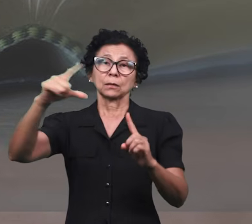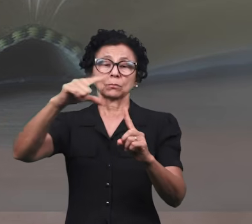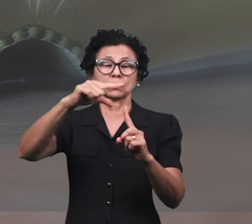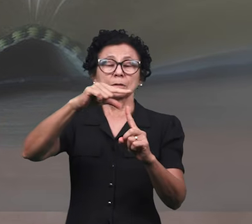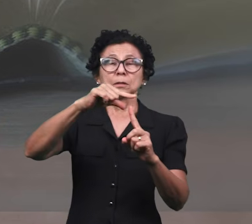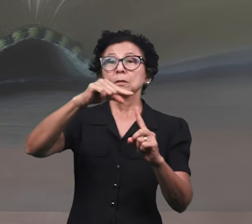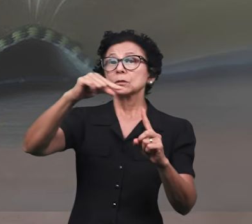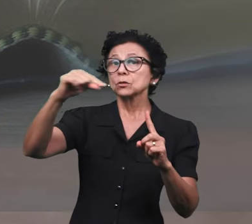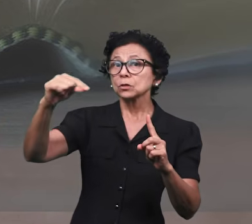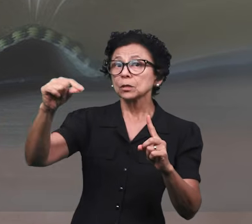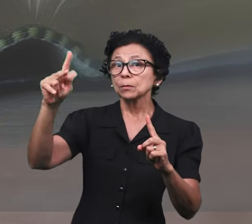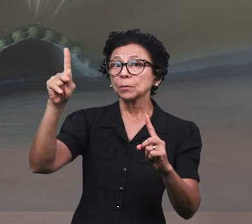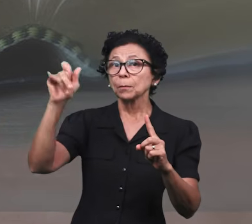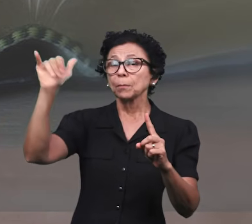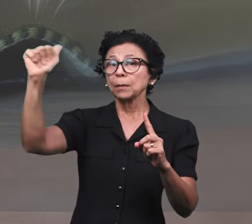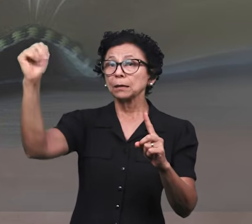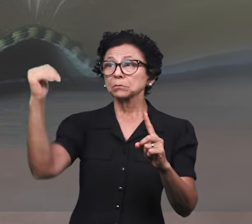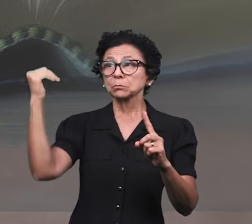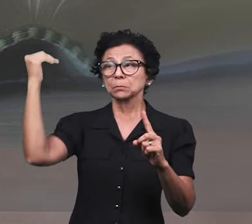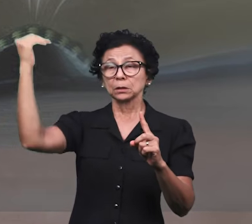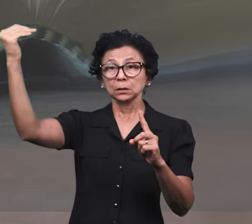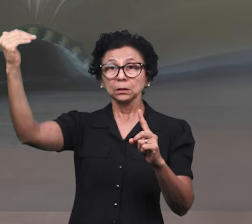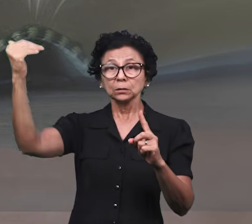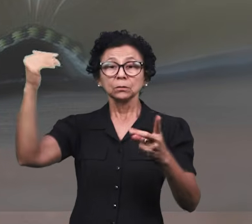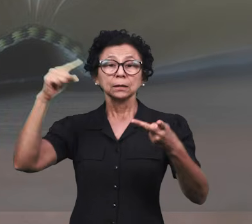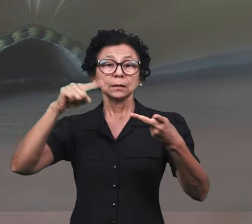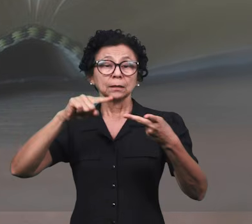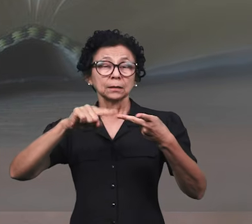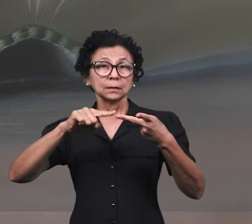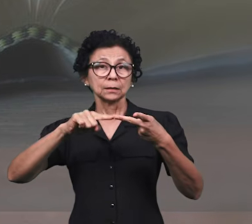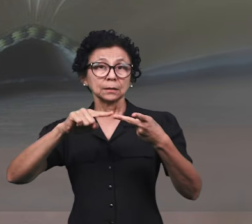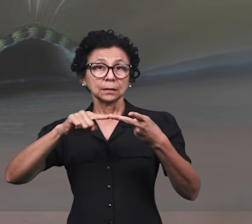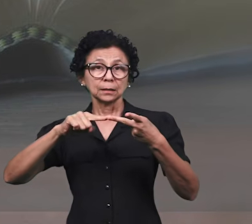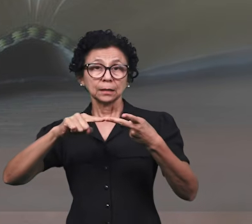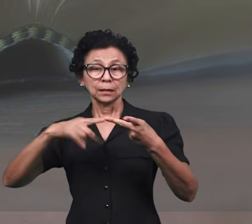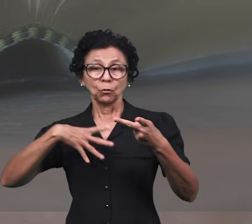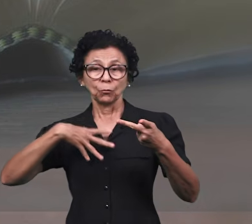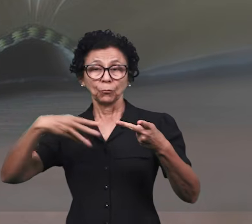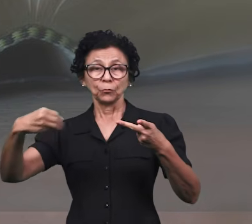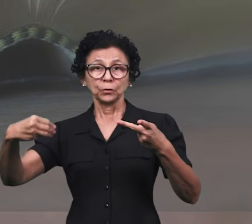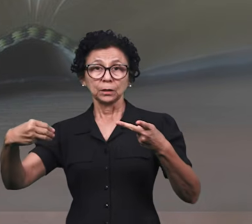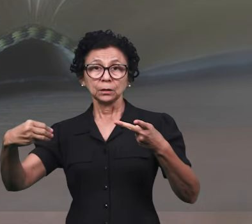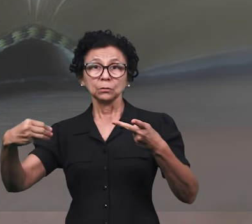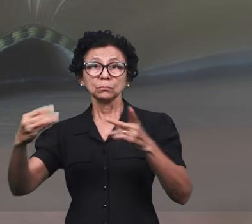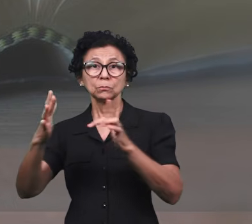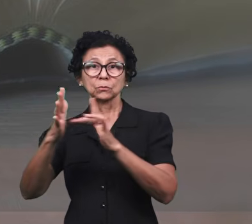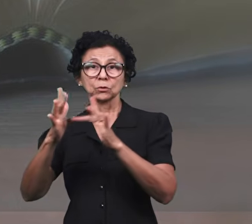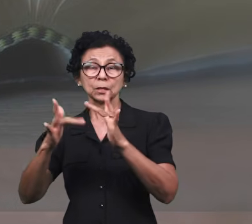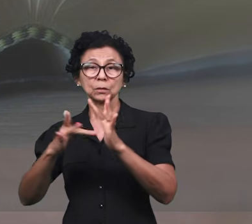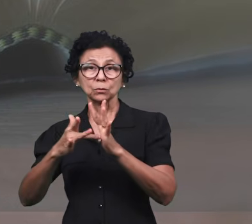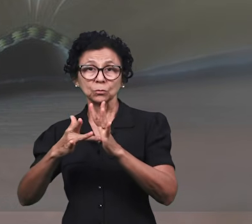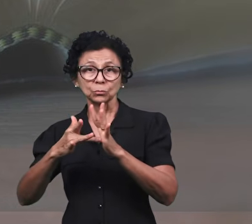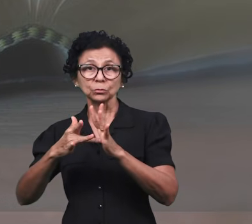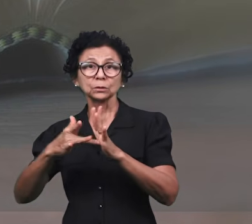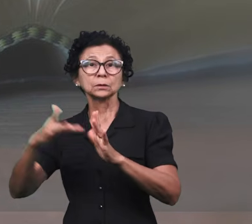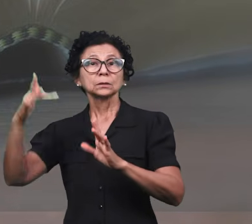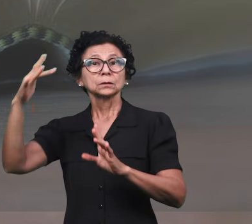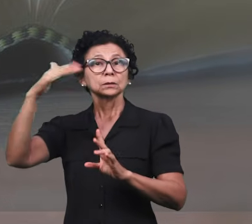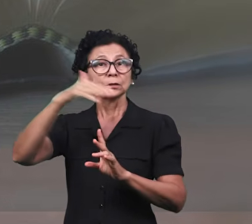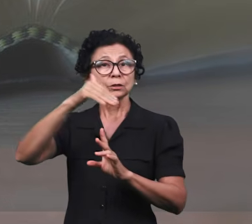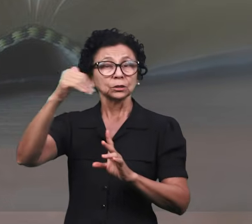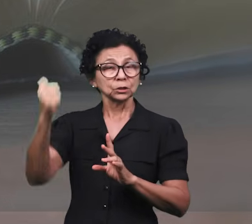da soberania do Pai, o chamado, que é a revelação do Filho, o momento que Jesus se revela ao homem e apresenta para ele o